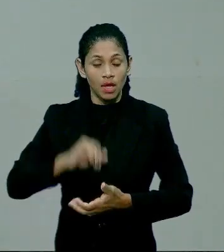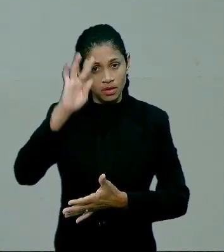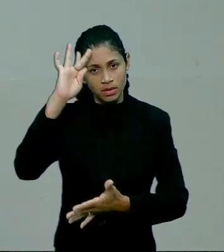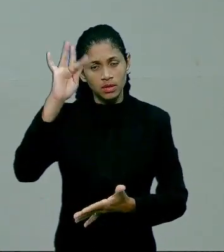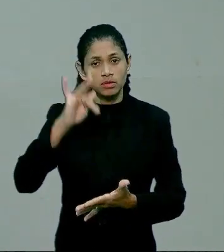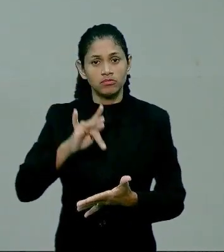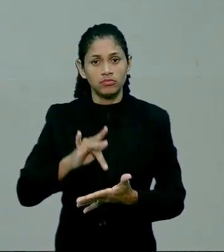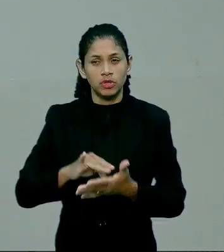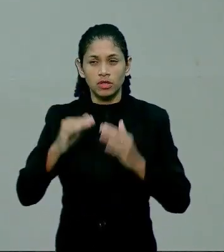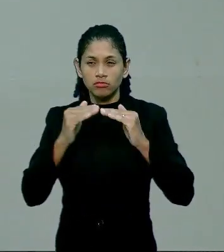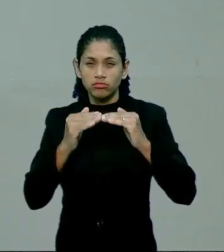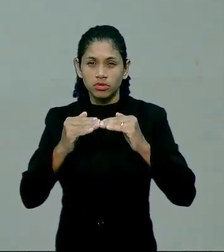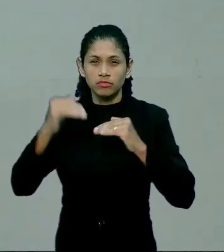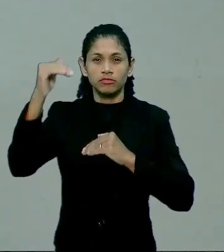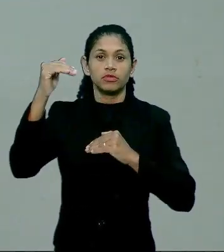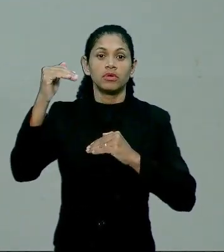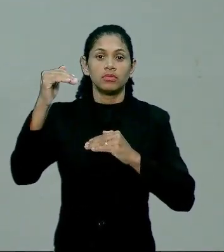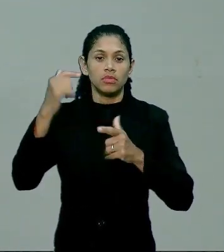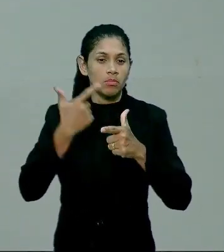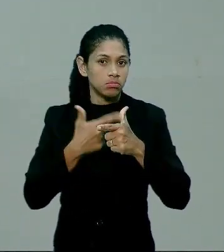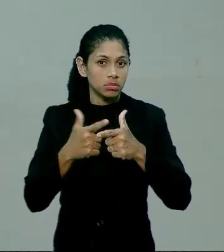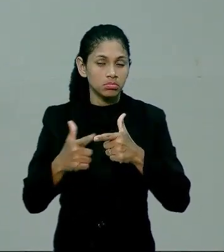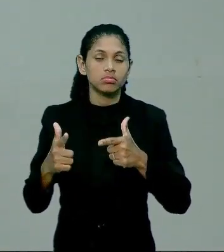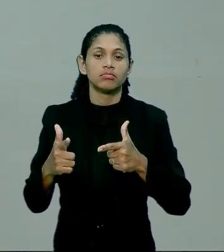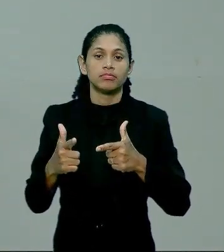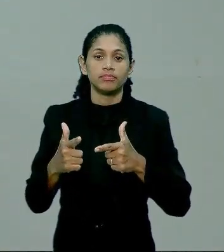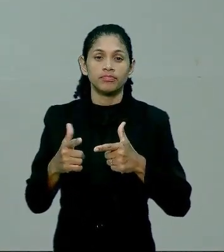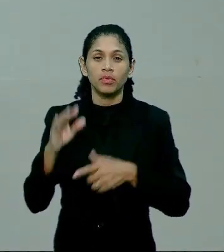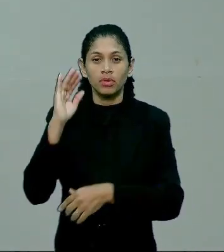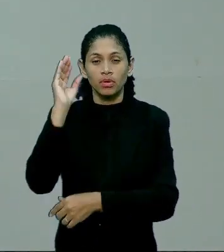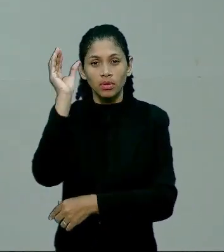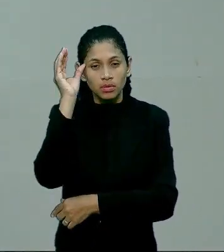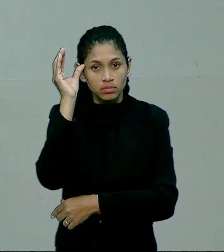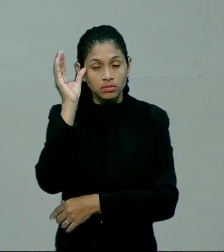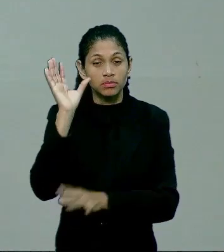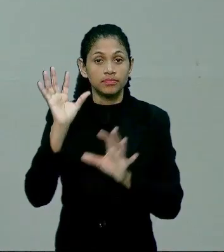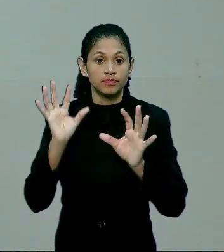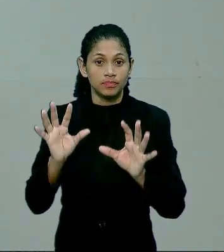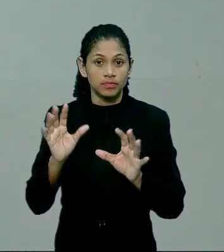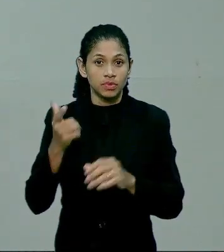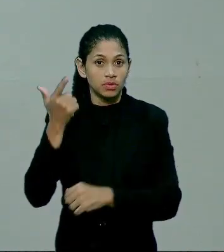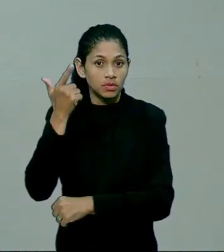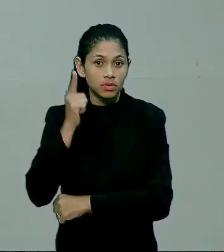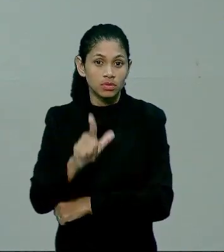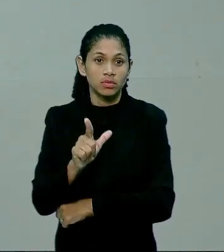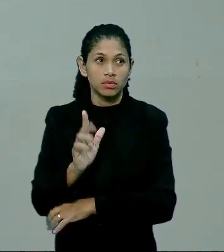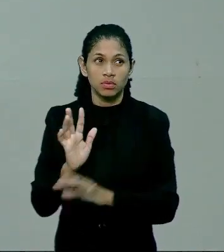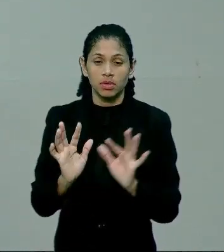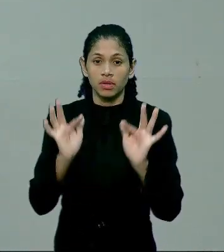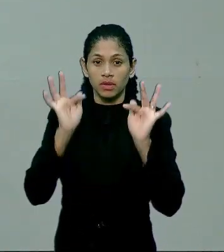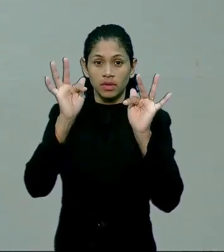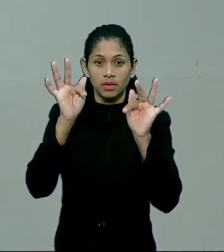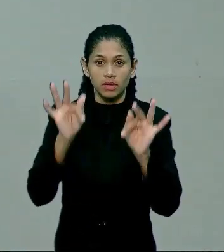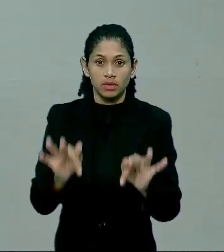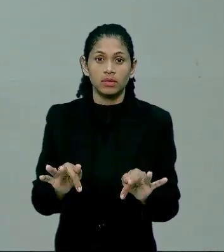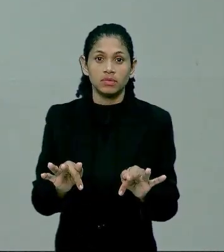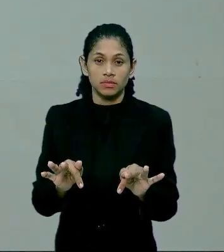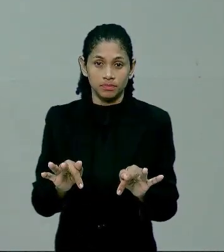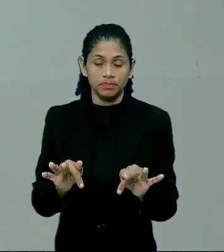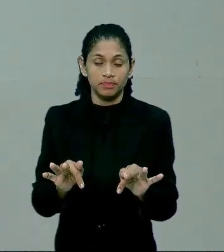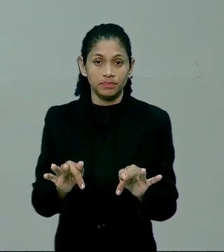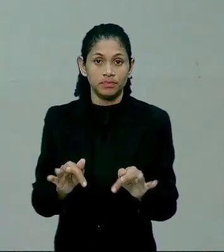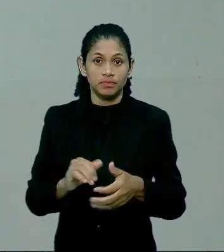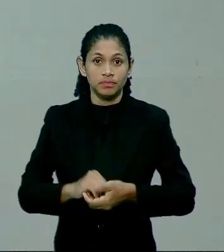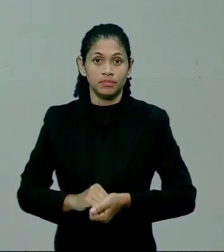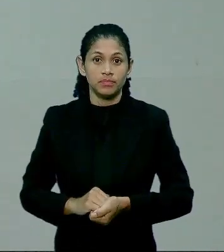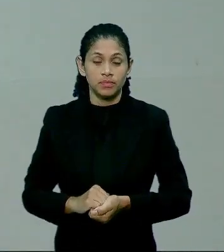essa elevação, essa problemática. Então, compreendendo isso, eu acho que a gente consegue finalizar.